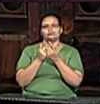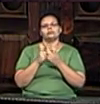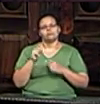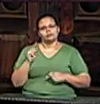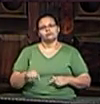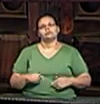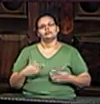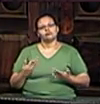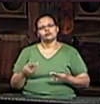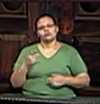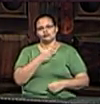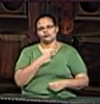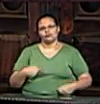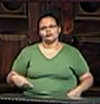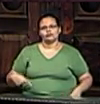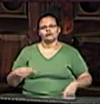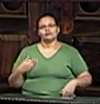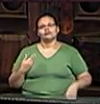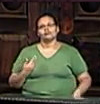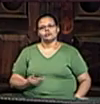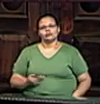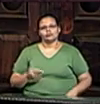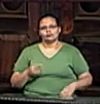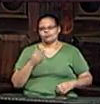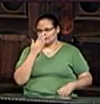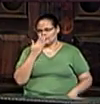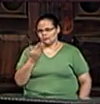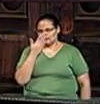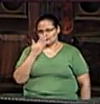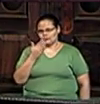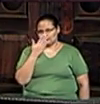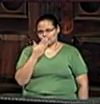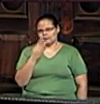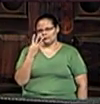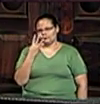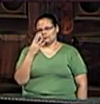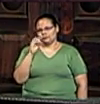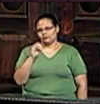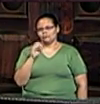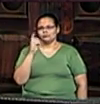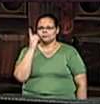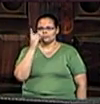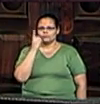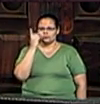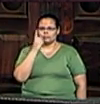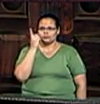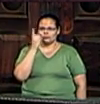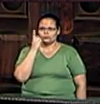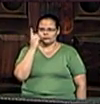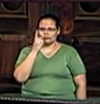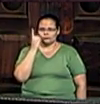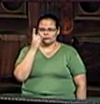no gabinete do presidente dessa casa e na frente de pelo menos uns 40 deputados.